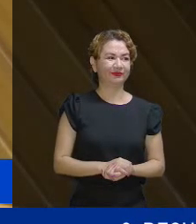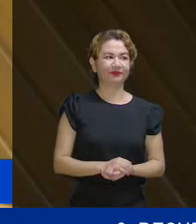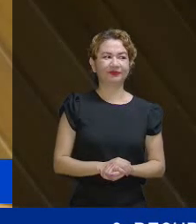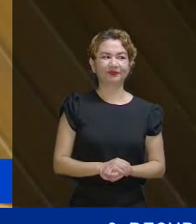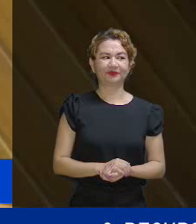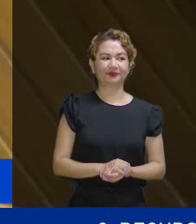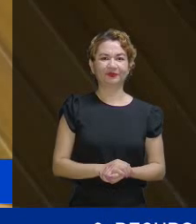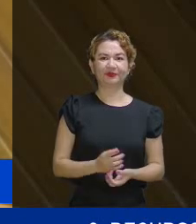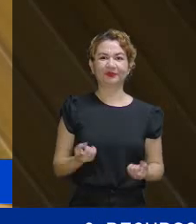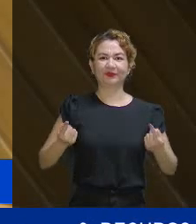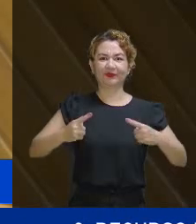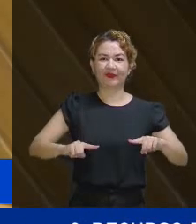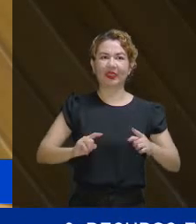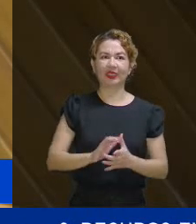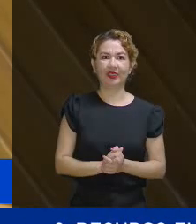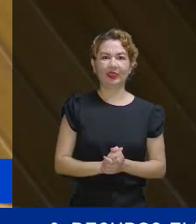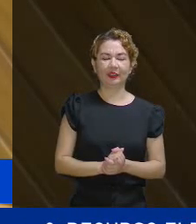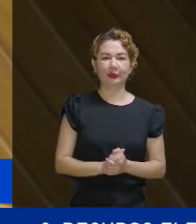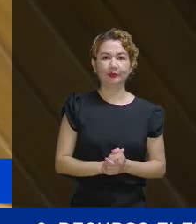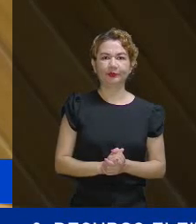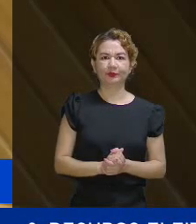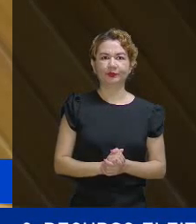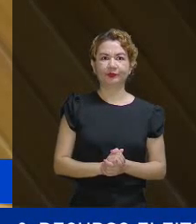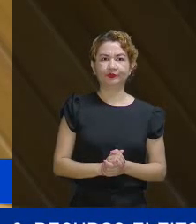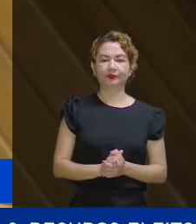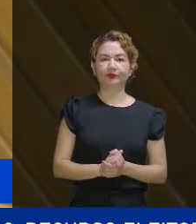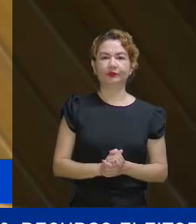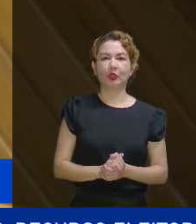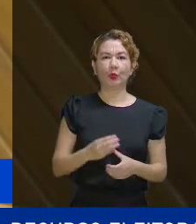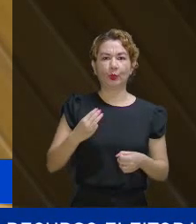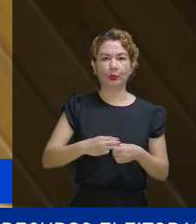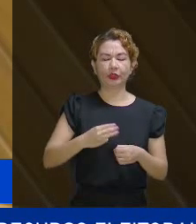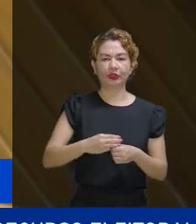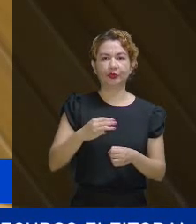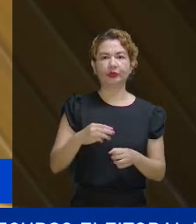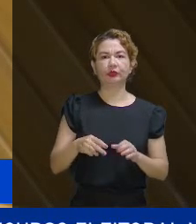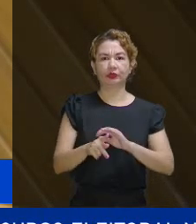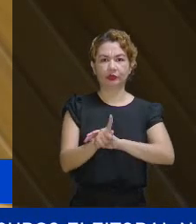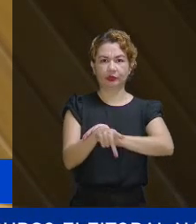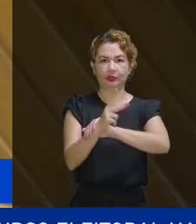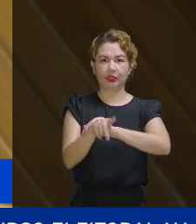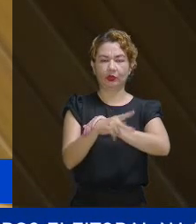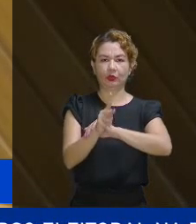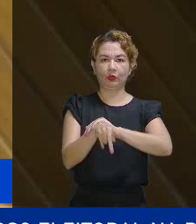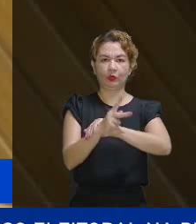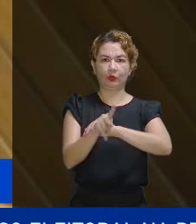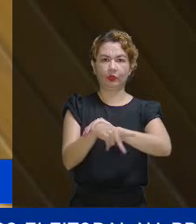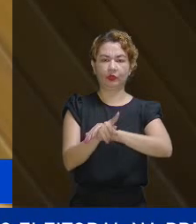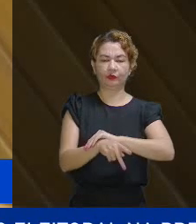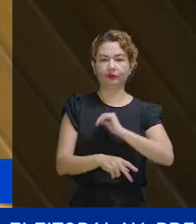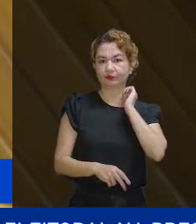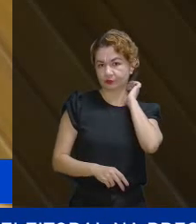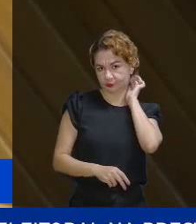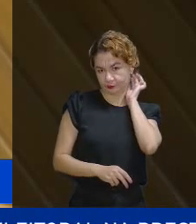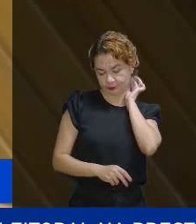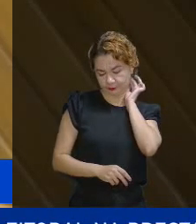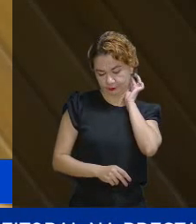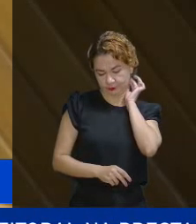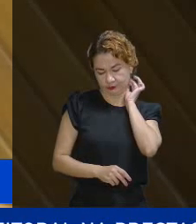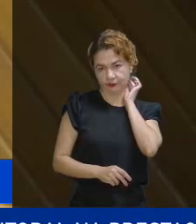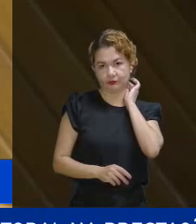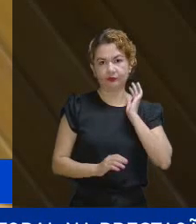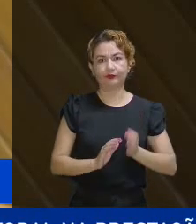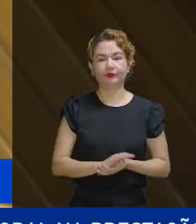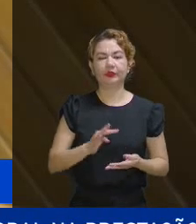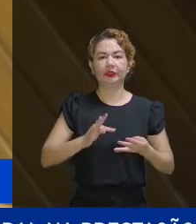ao cargo de vereadora pelo Partido Republicanos no município de Pracuúba. A sentença